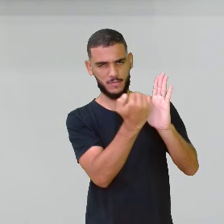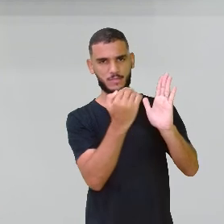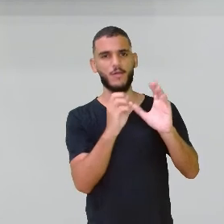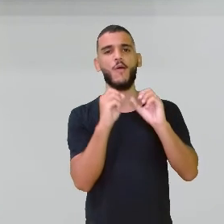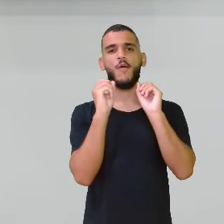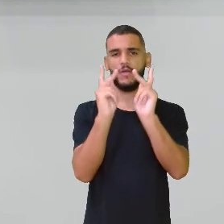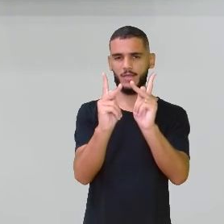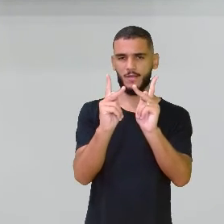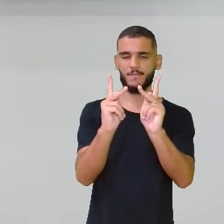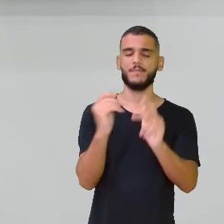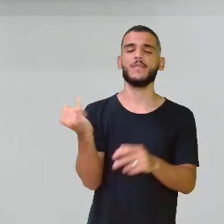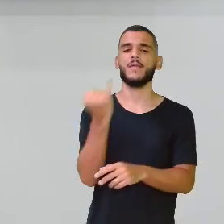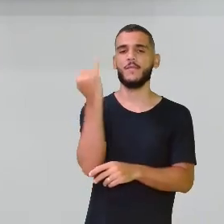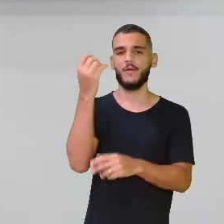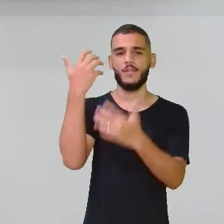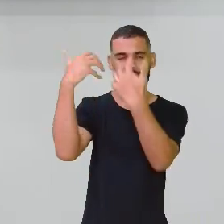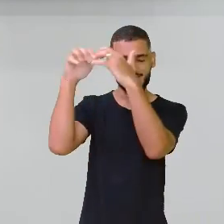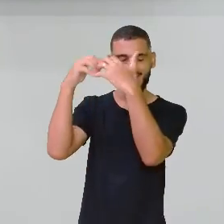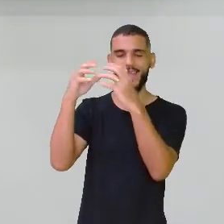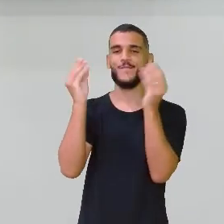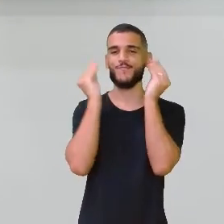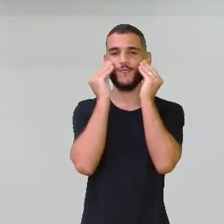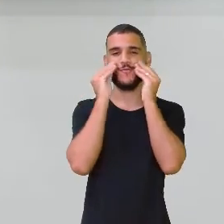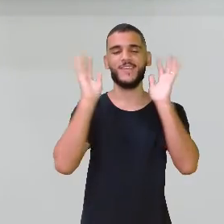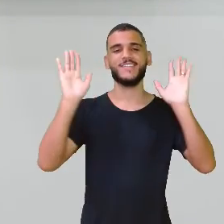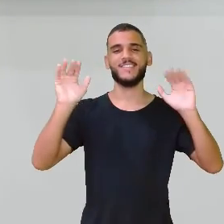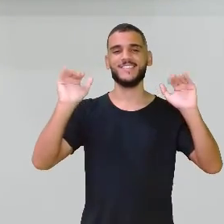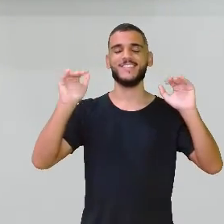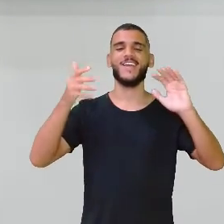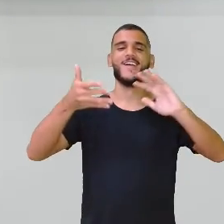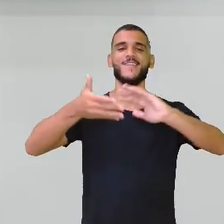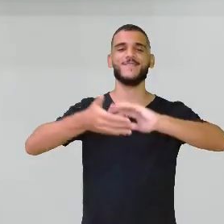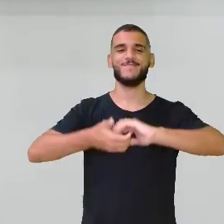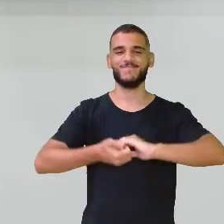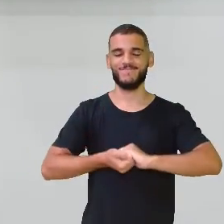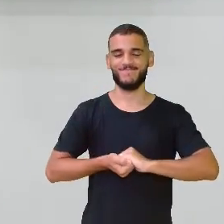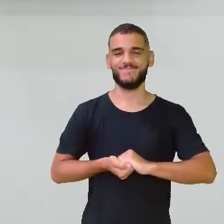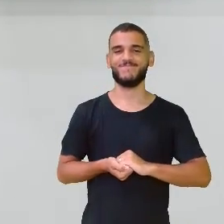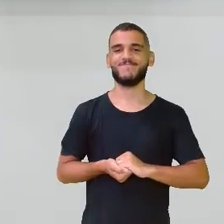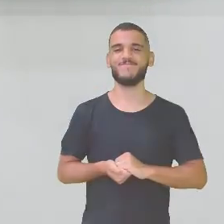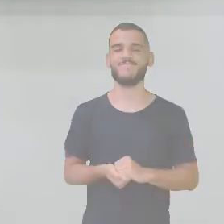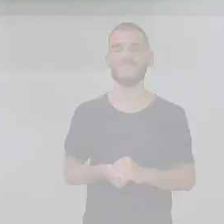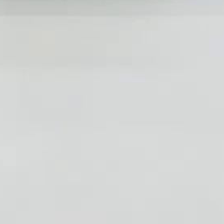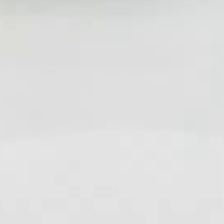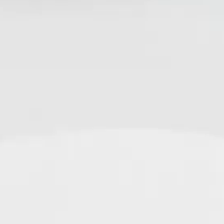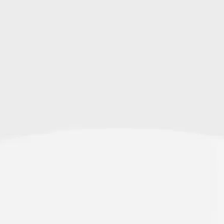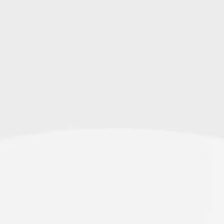a gente refletir sobre isso, tá? Um beijo e até a próxima aula.